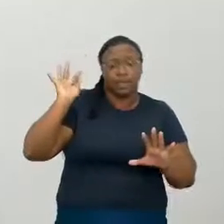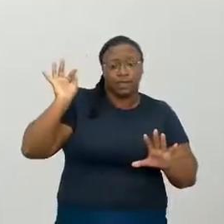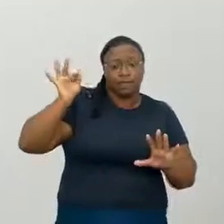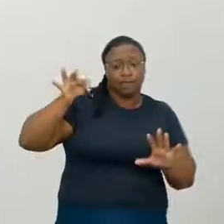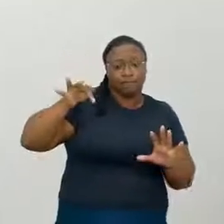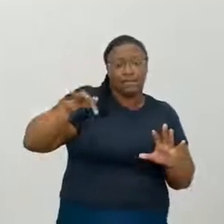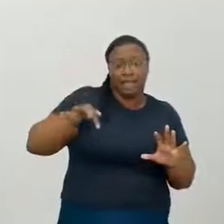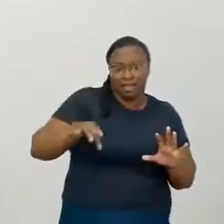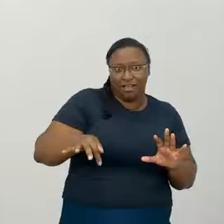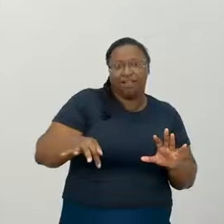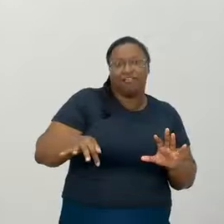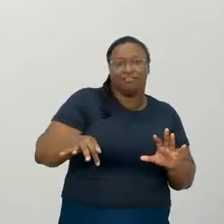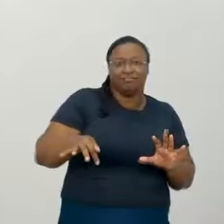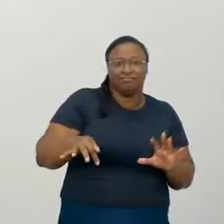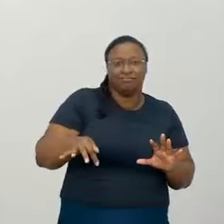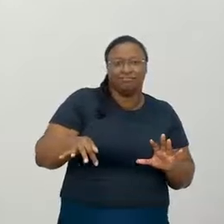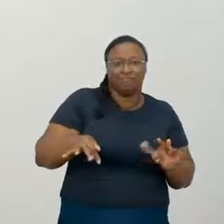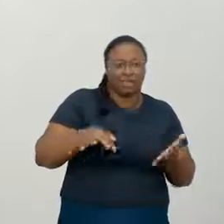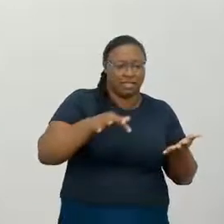finalização